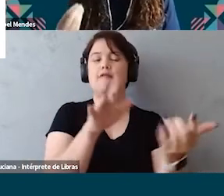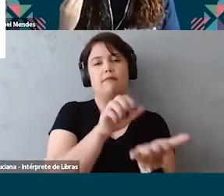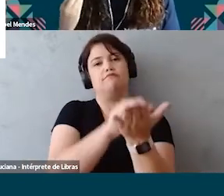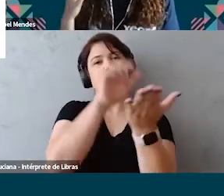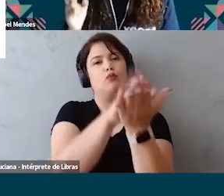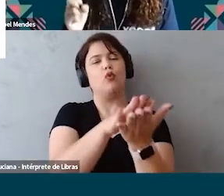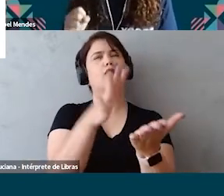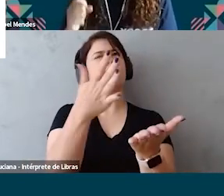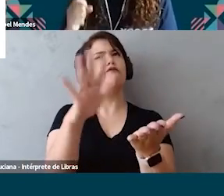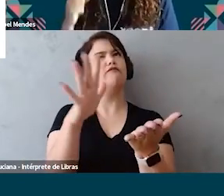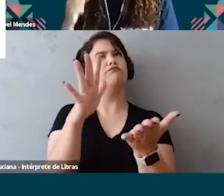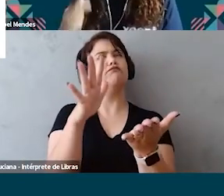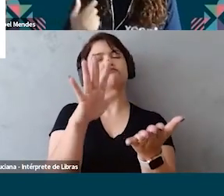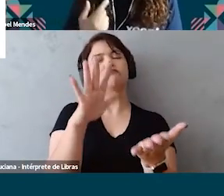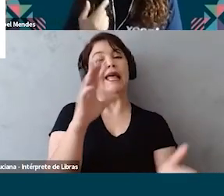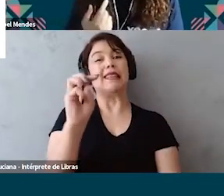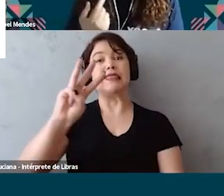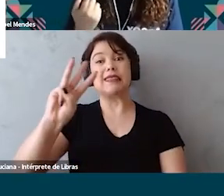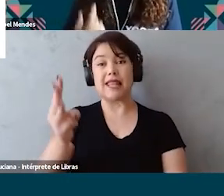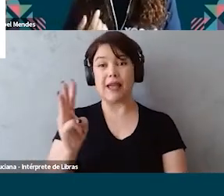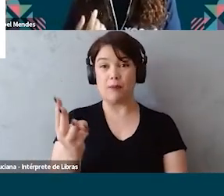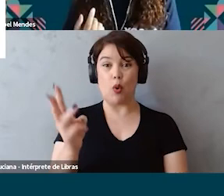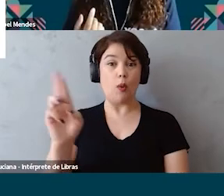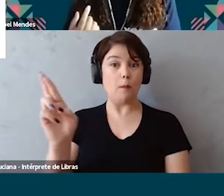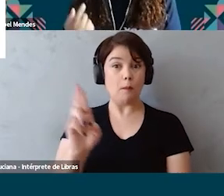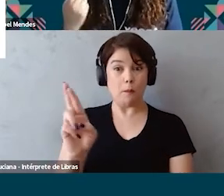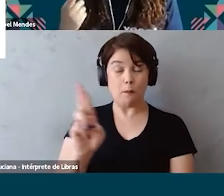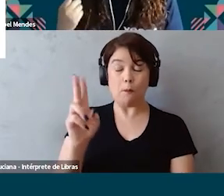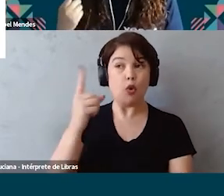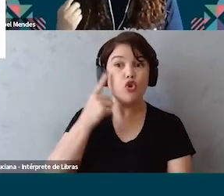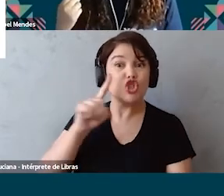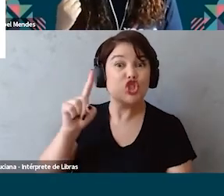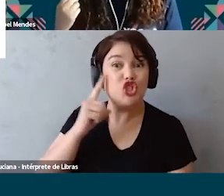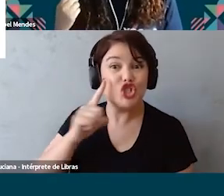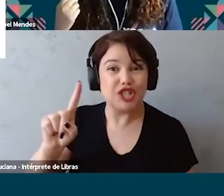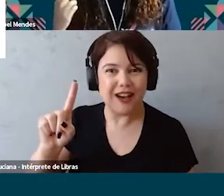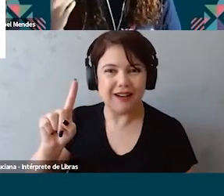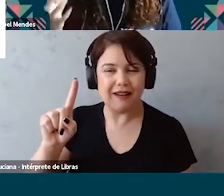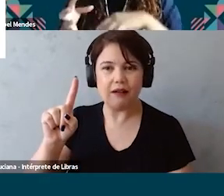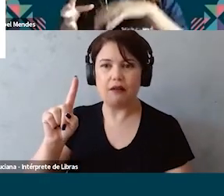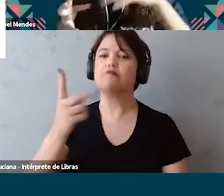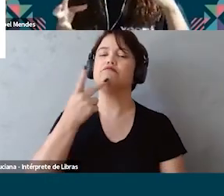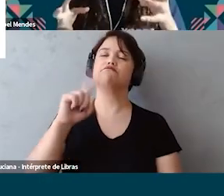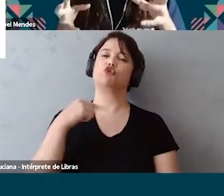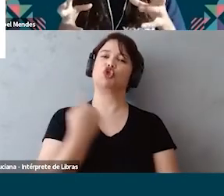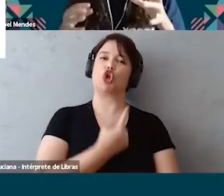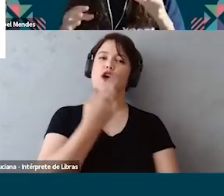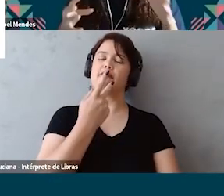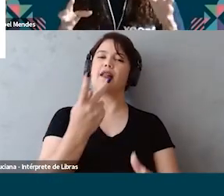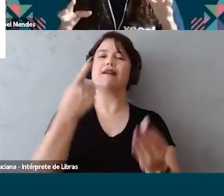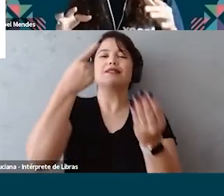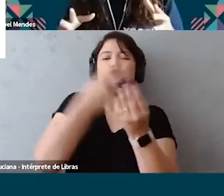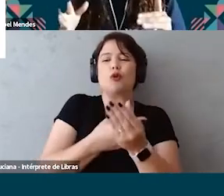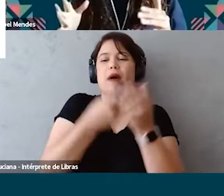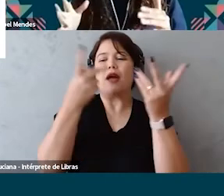multa. Você vai receber uma multa de aproximadamente R$3.000 por dia. R$ 3.000 por dia, a gente